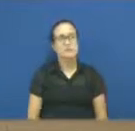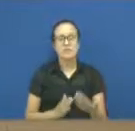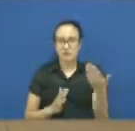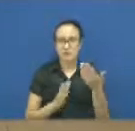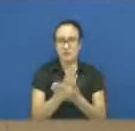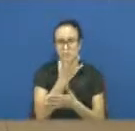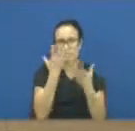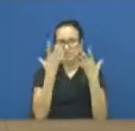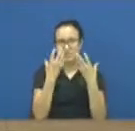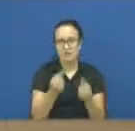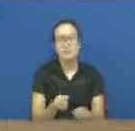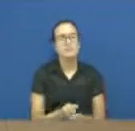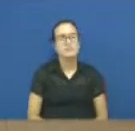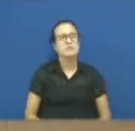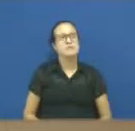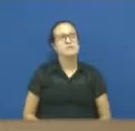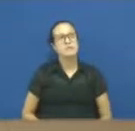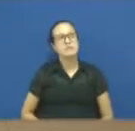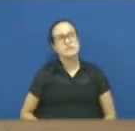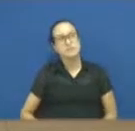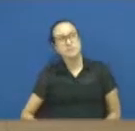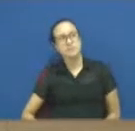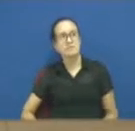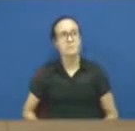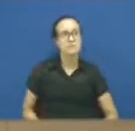Foi justificativa, excelência.